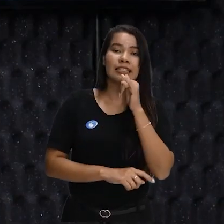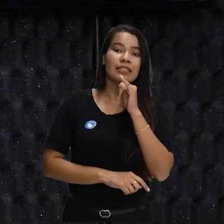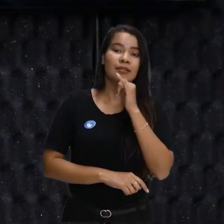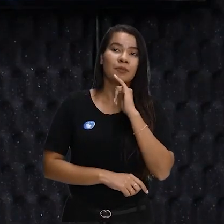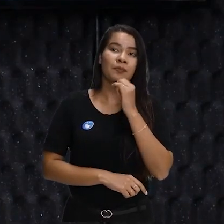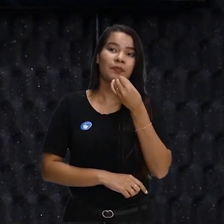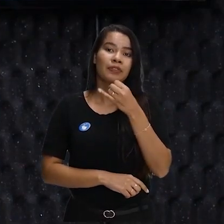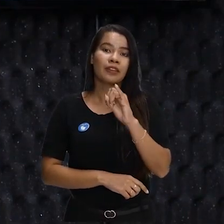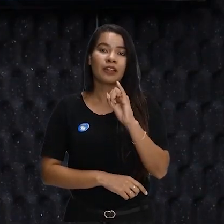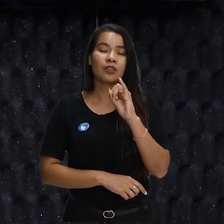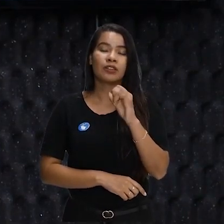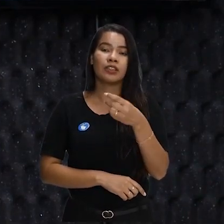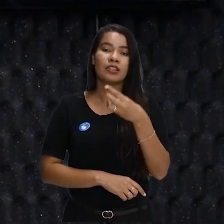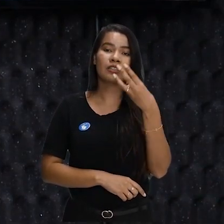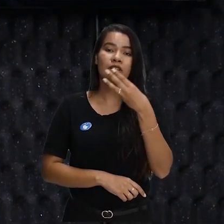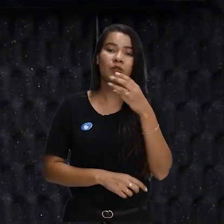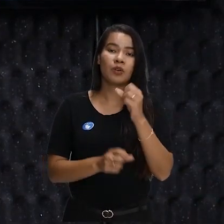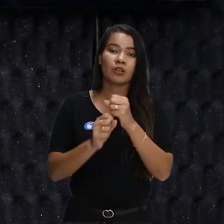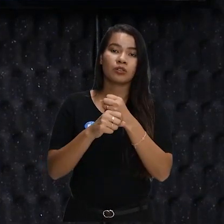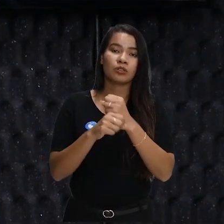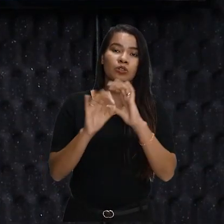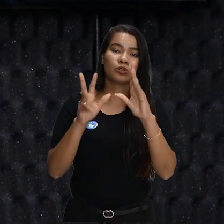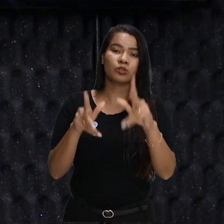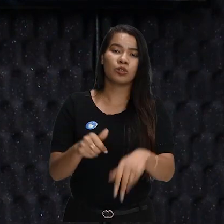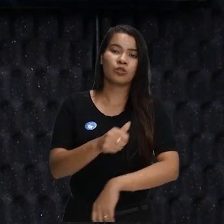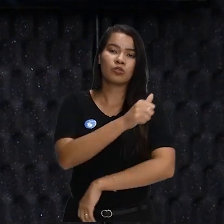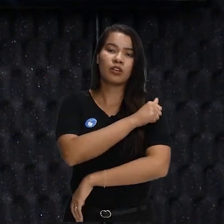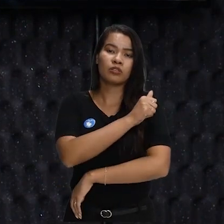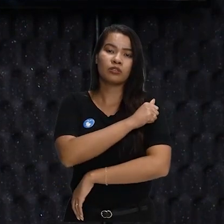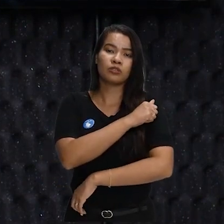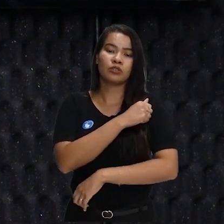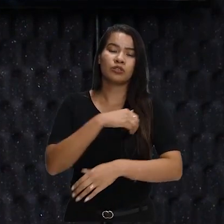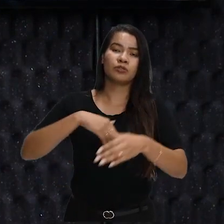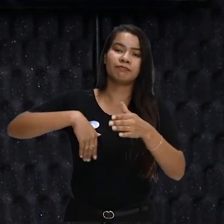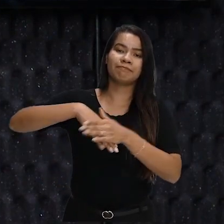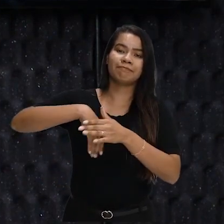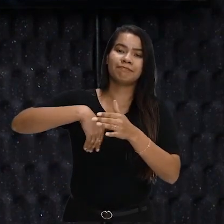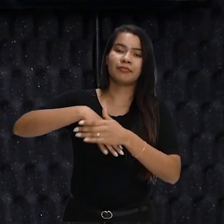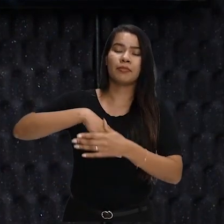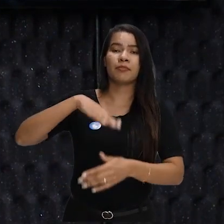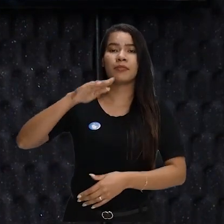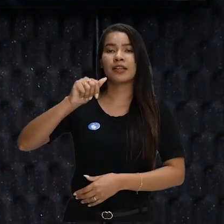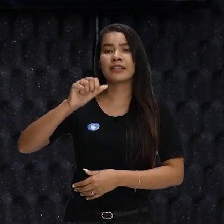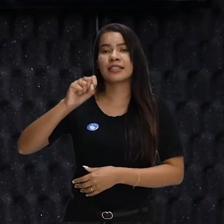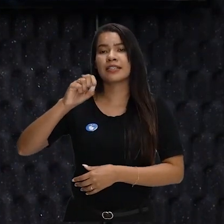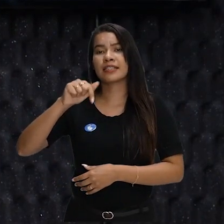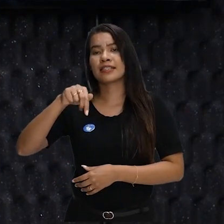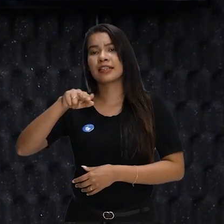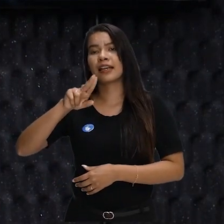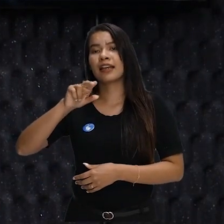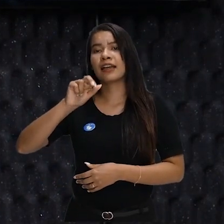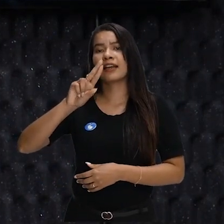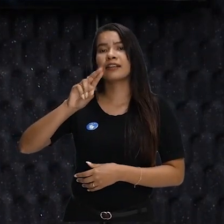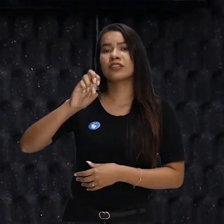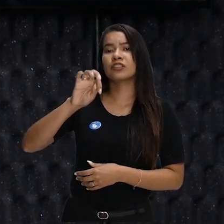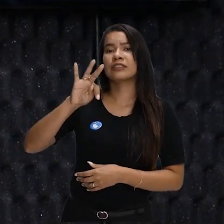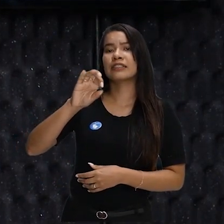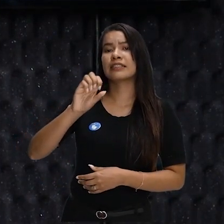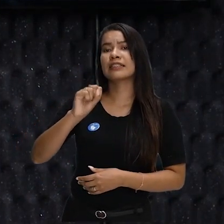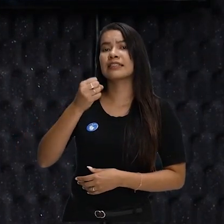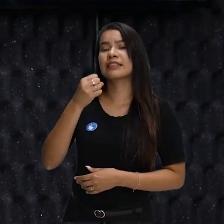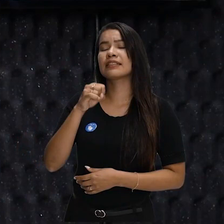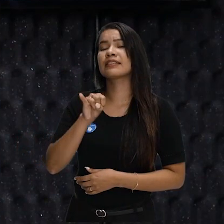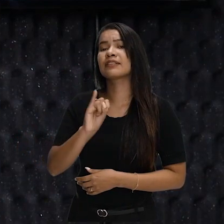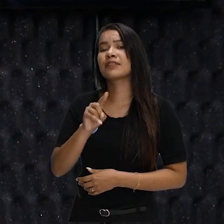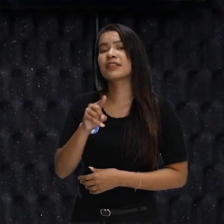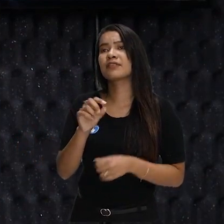os alunos lá todos jogam basquete. Eu peguei 60 alunos que jogam basquete na escola. Ora, se você fizer isso como